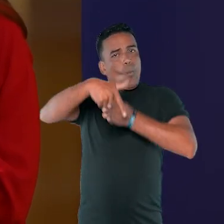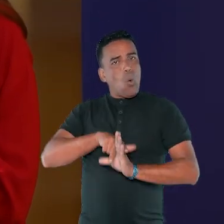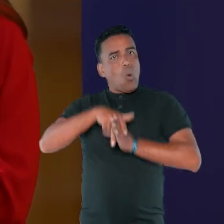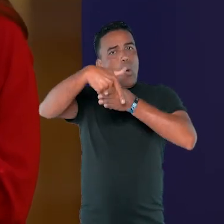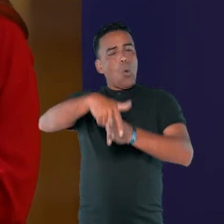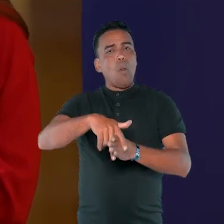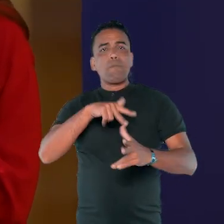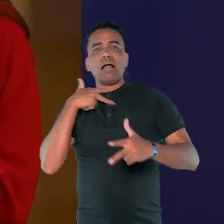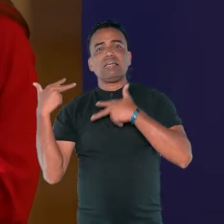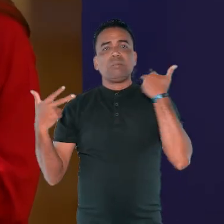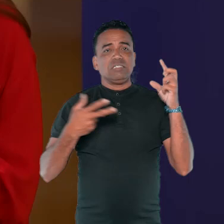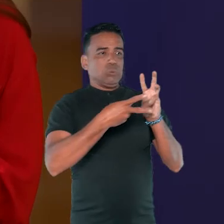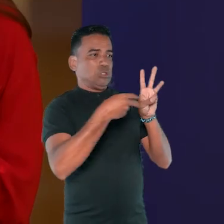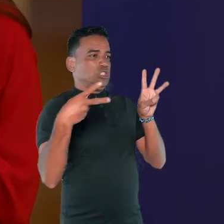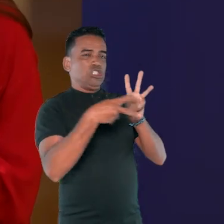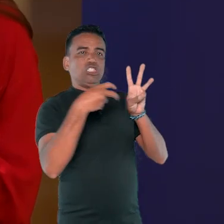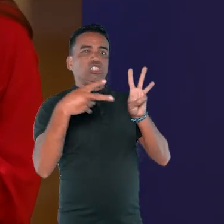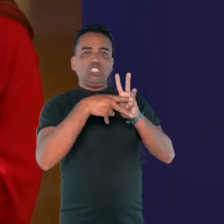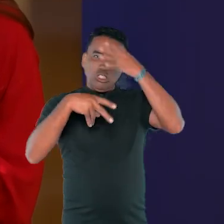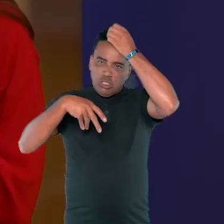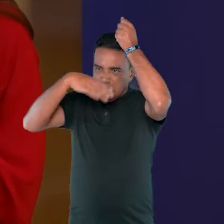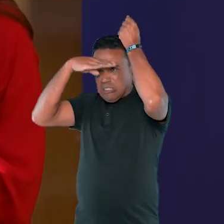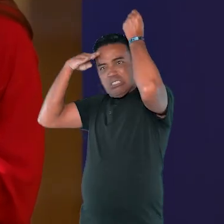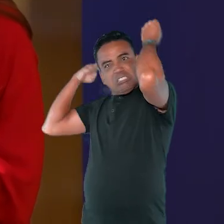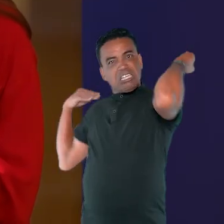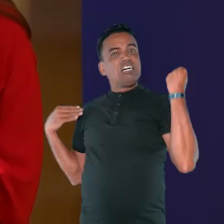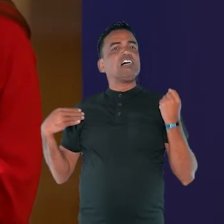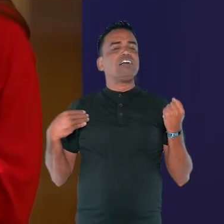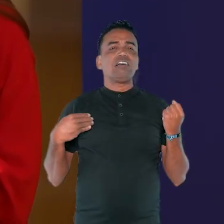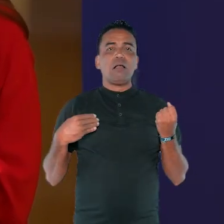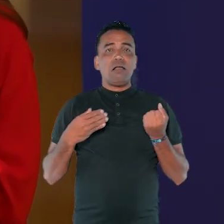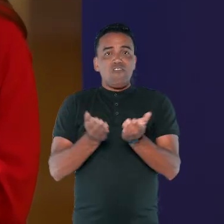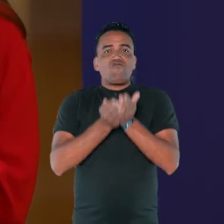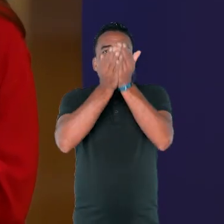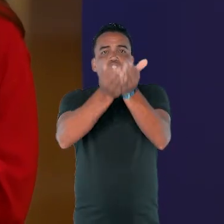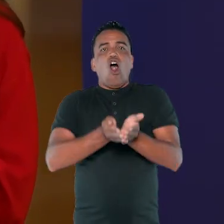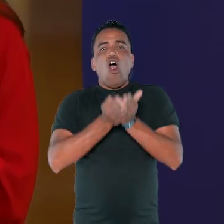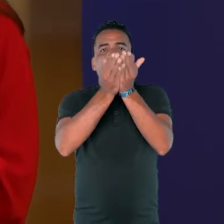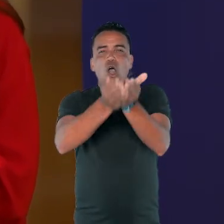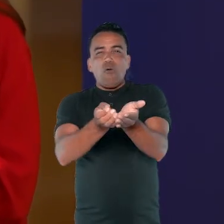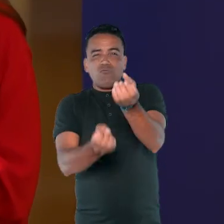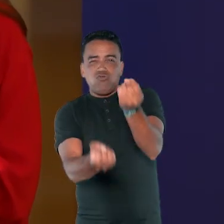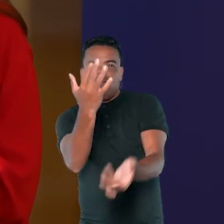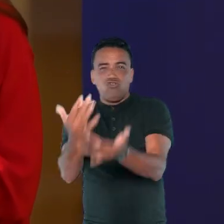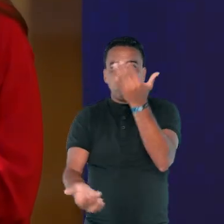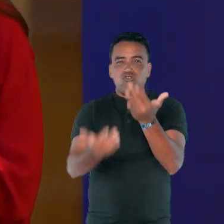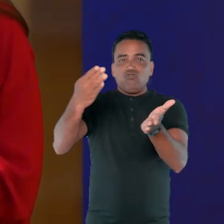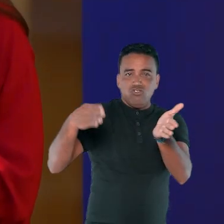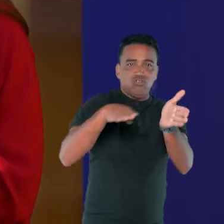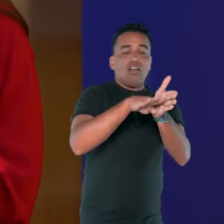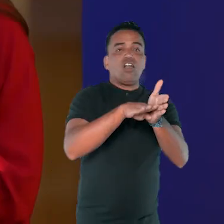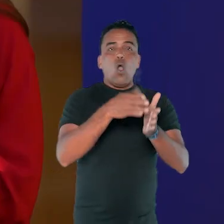escalpelando índios nos murais, queimando caravelas e livros nas fogueiras e cais. Homens